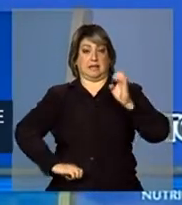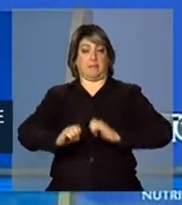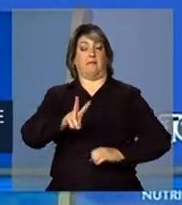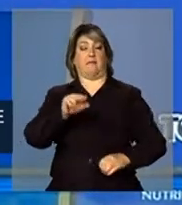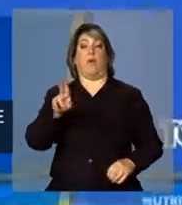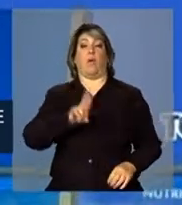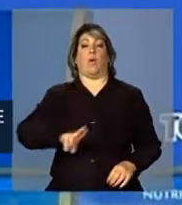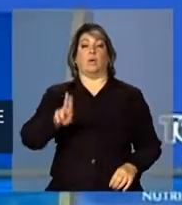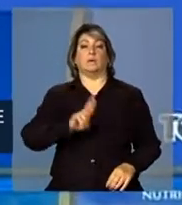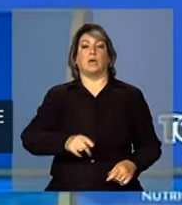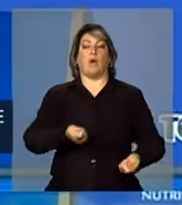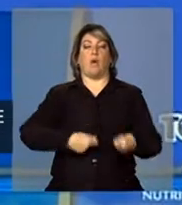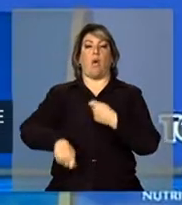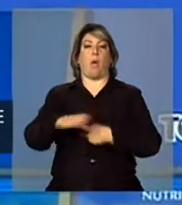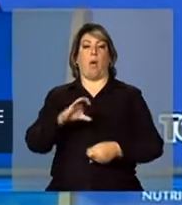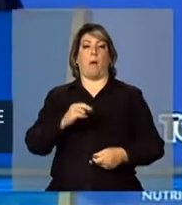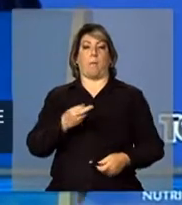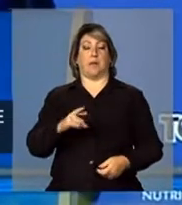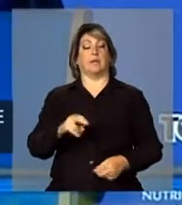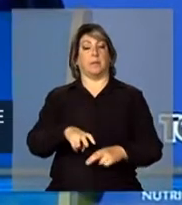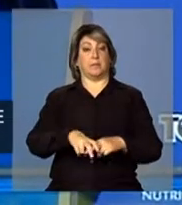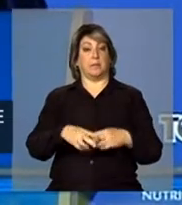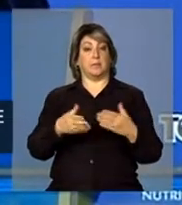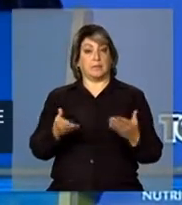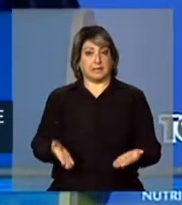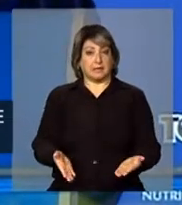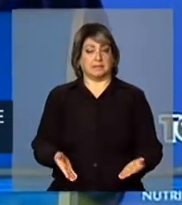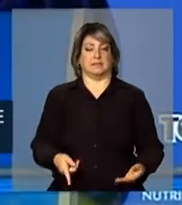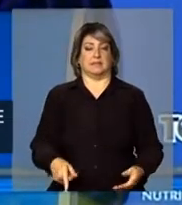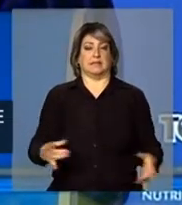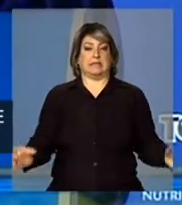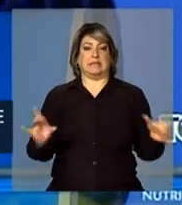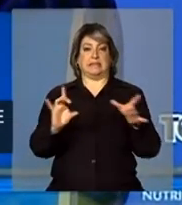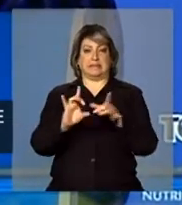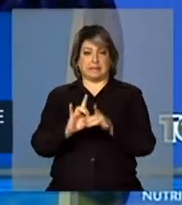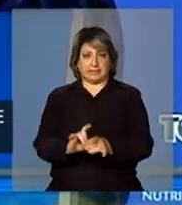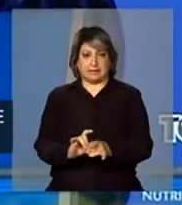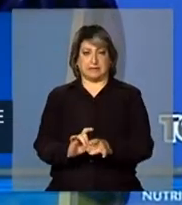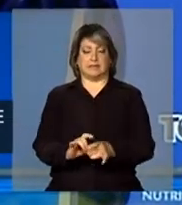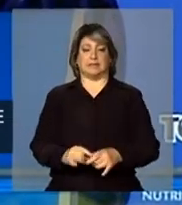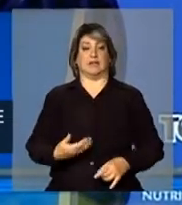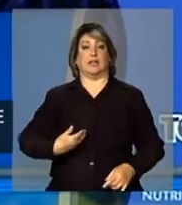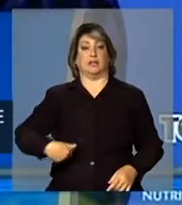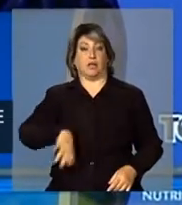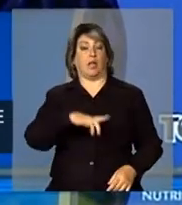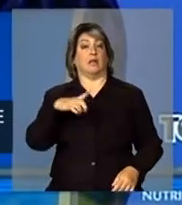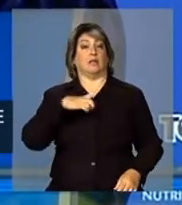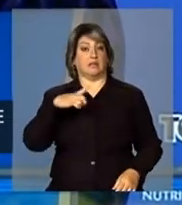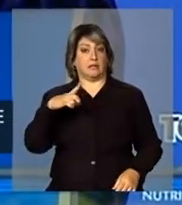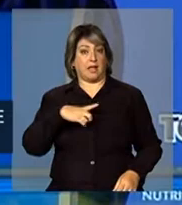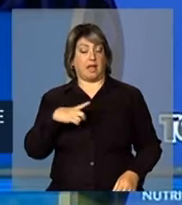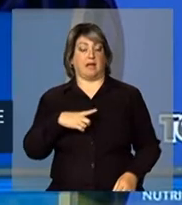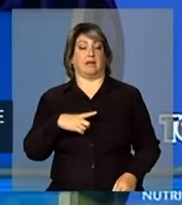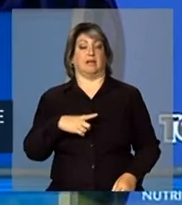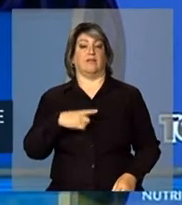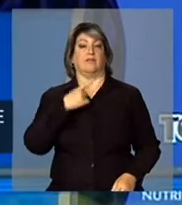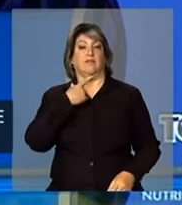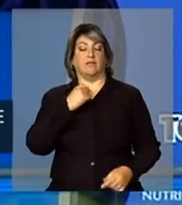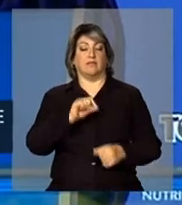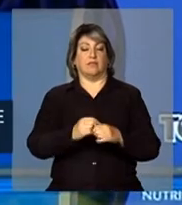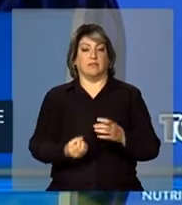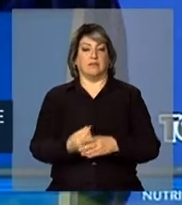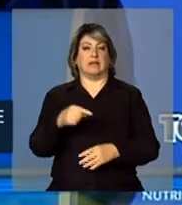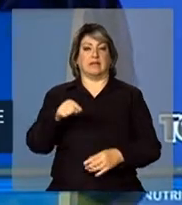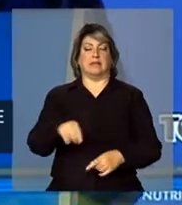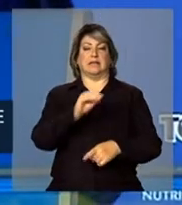de forma comercial. É para essa integração que nos interessa a assistência